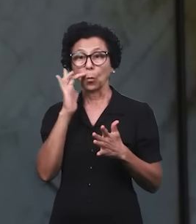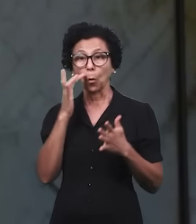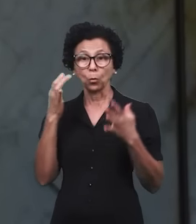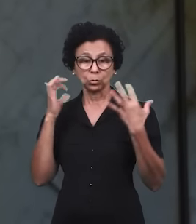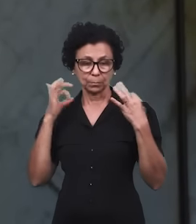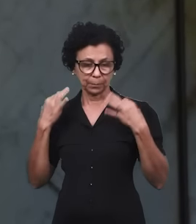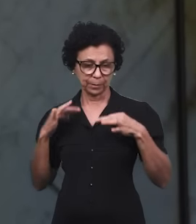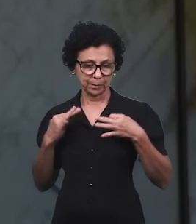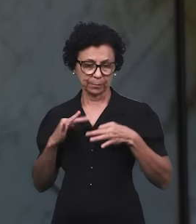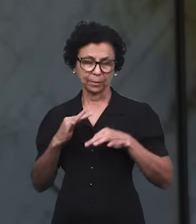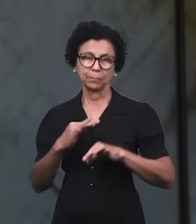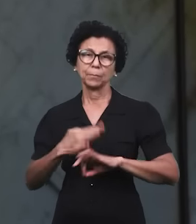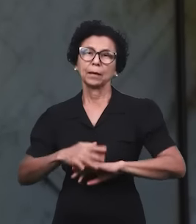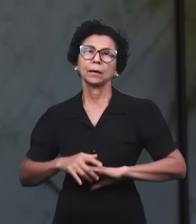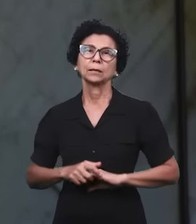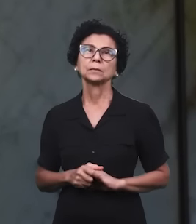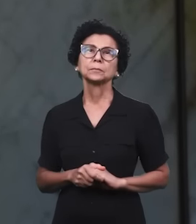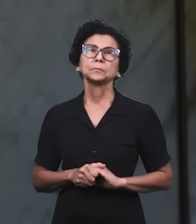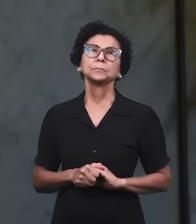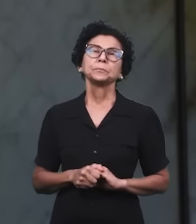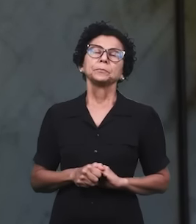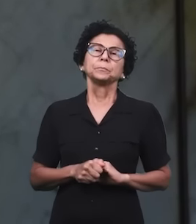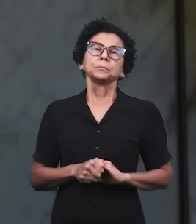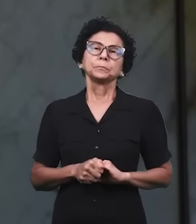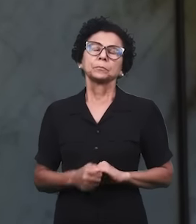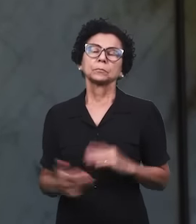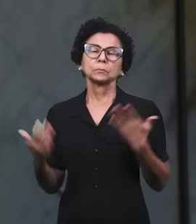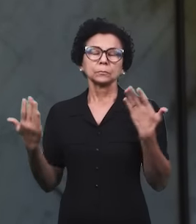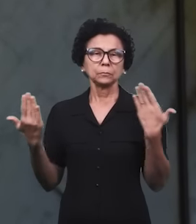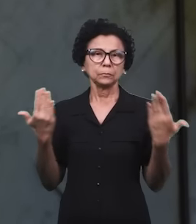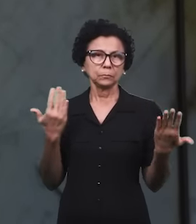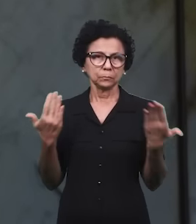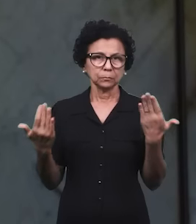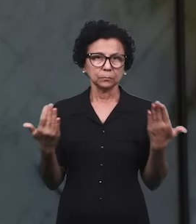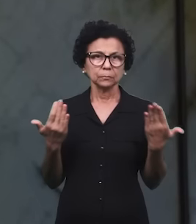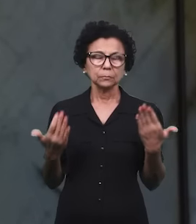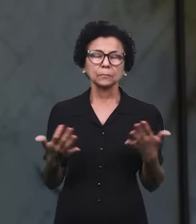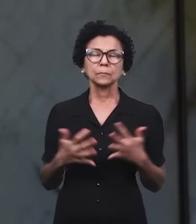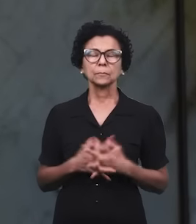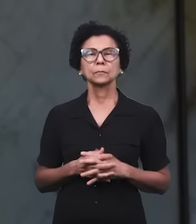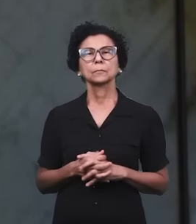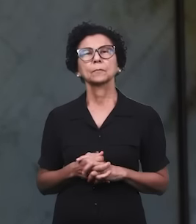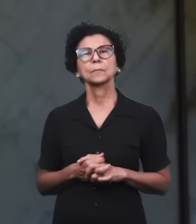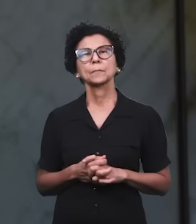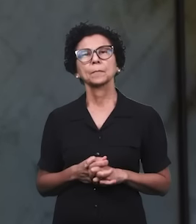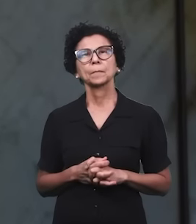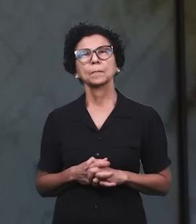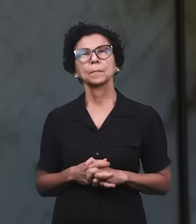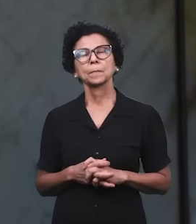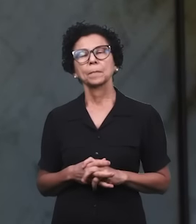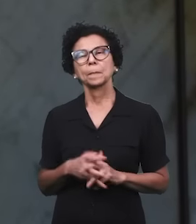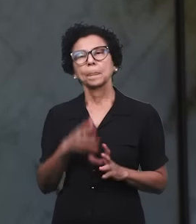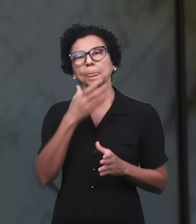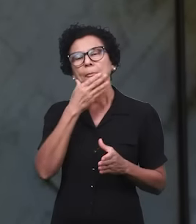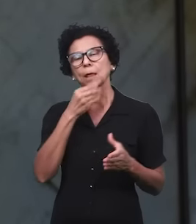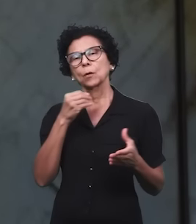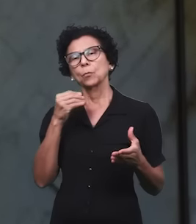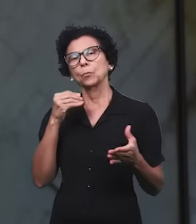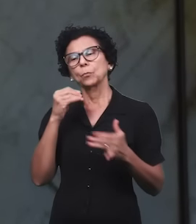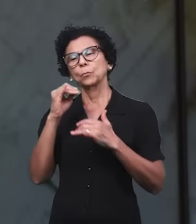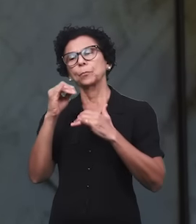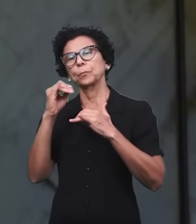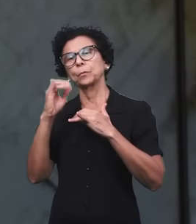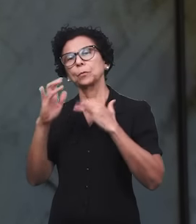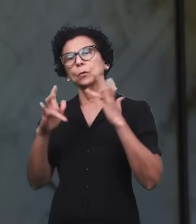temos, né, esse paralelo que precisa ficar aqui para nós. O noivo